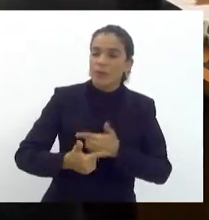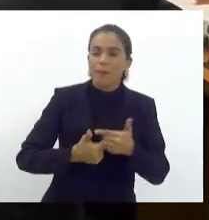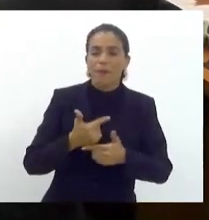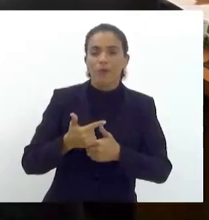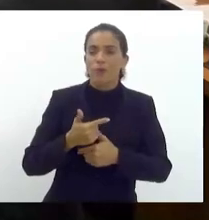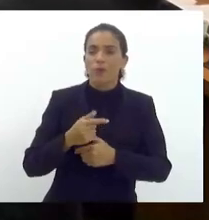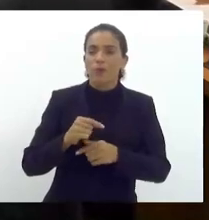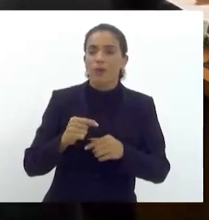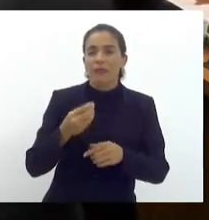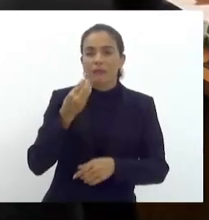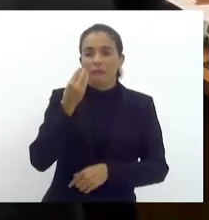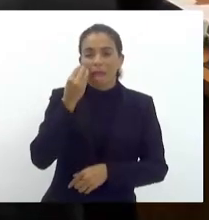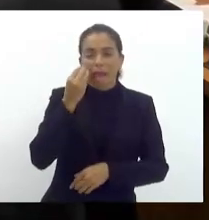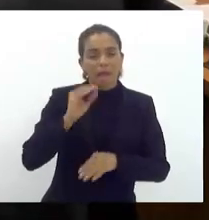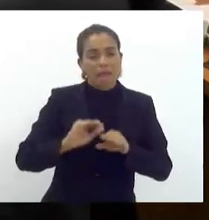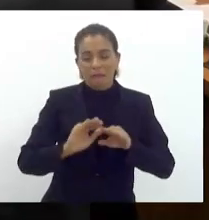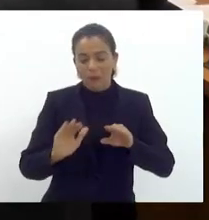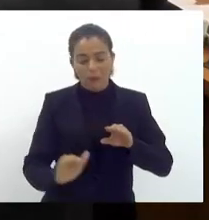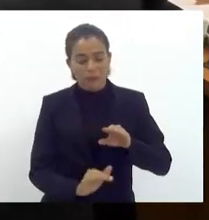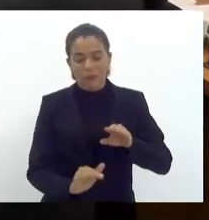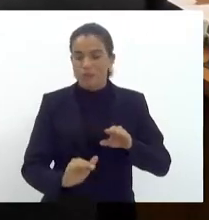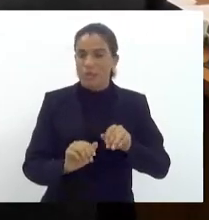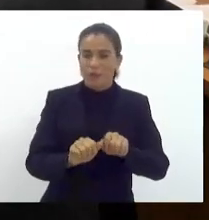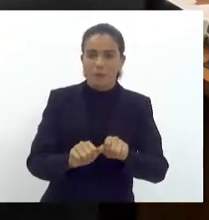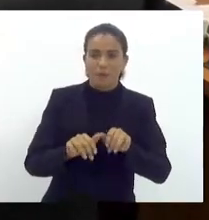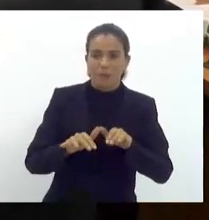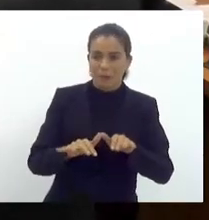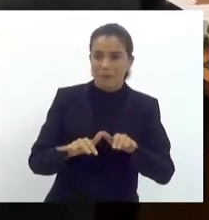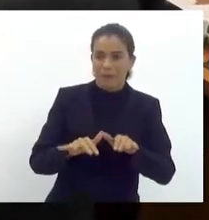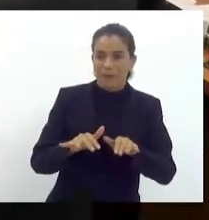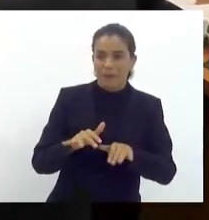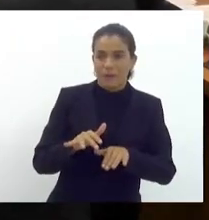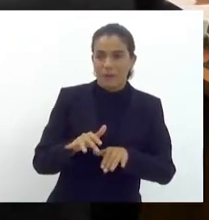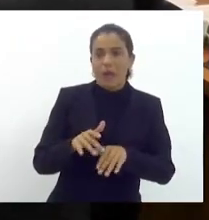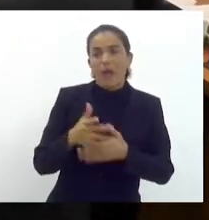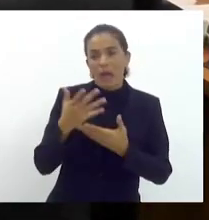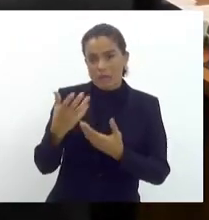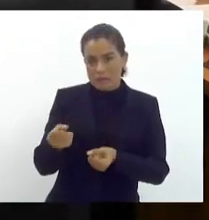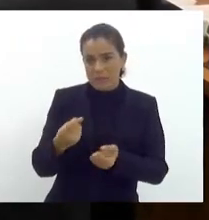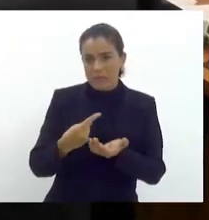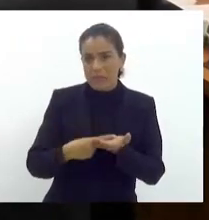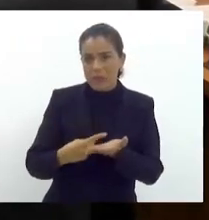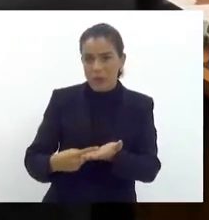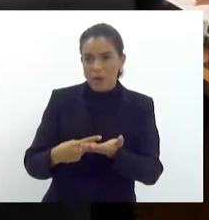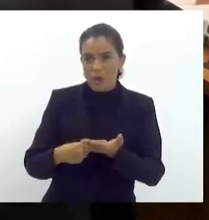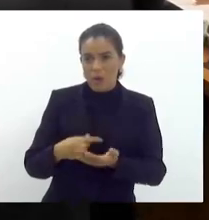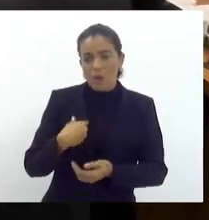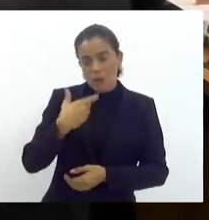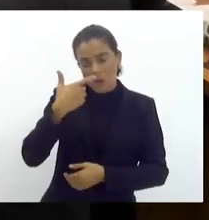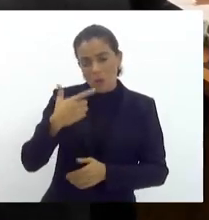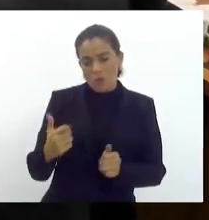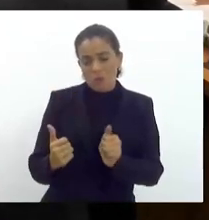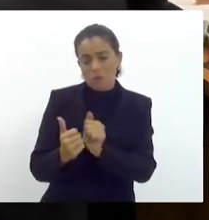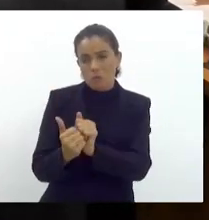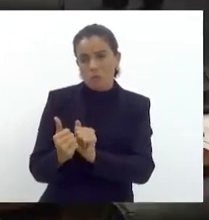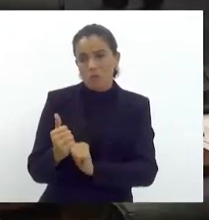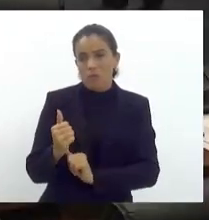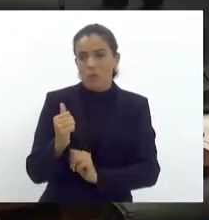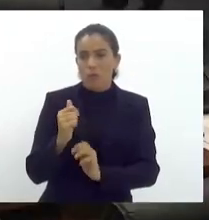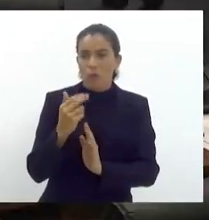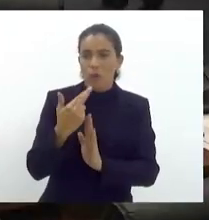rebaixar a casa de não rebaixar o Parlamento portanto aceito o acordo e me torna um relatora junto com o deputado Rodrigo